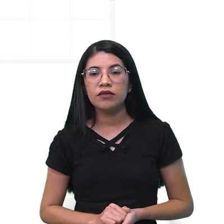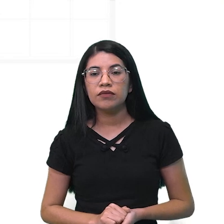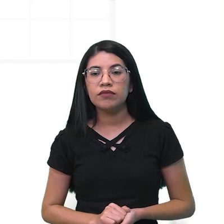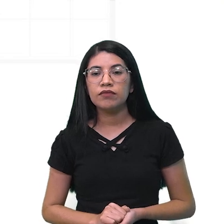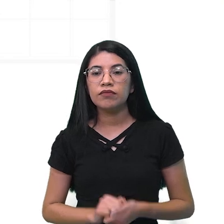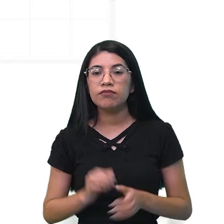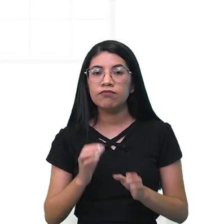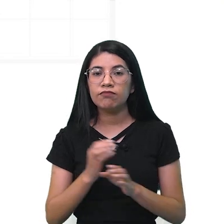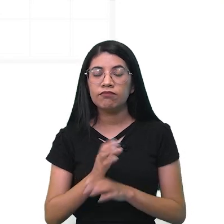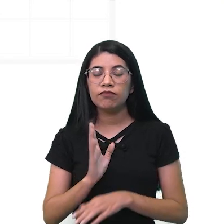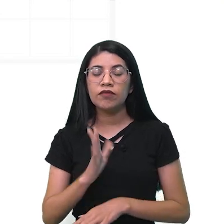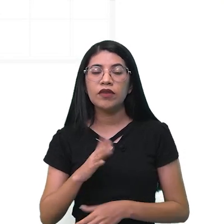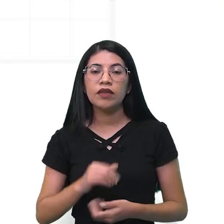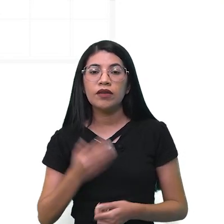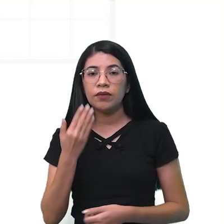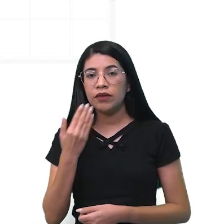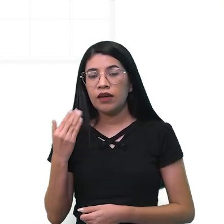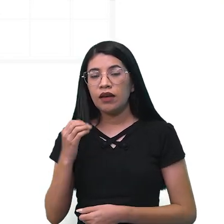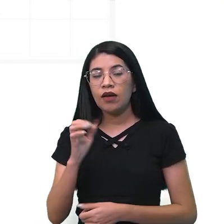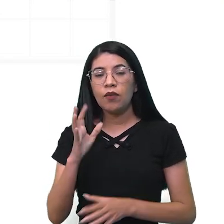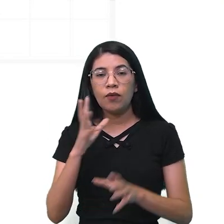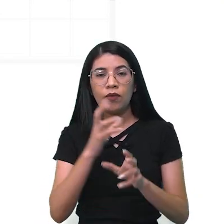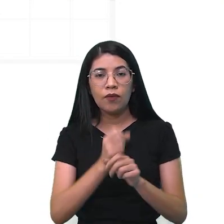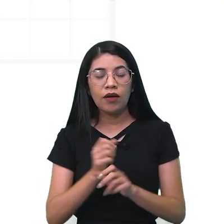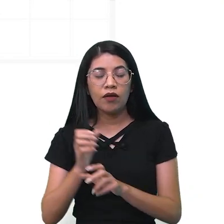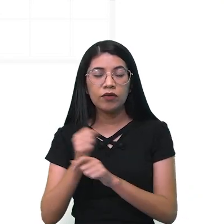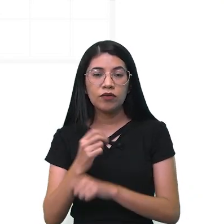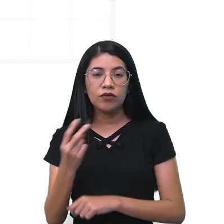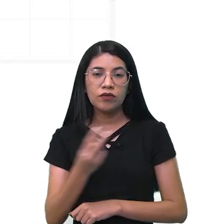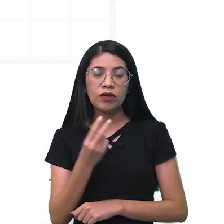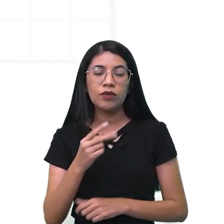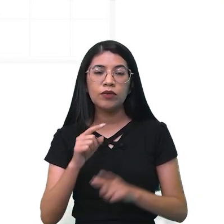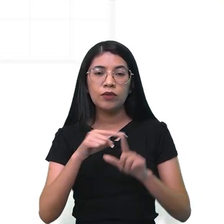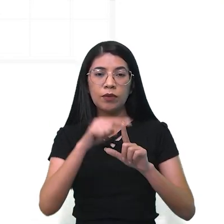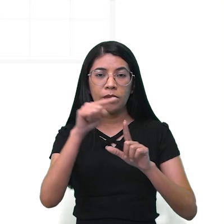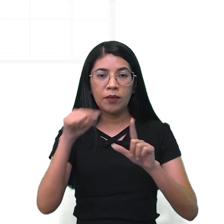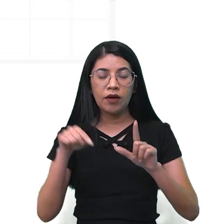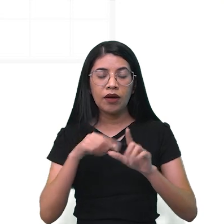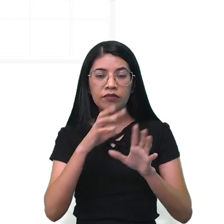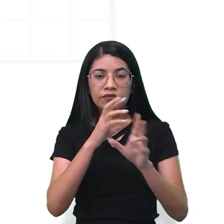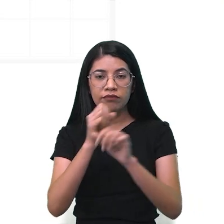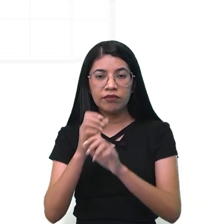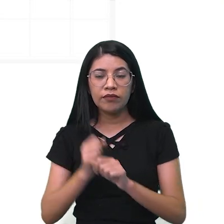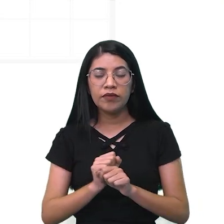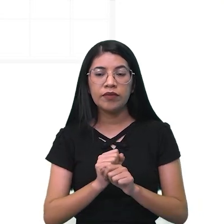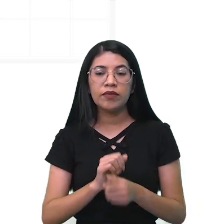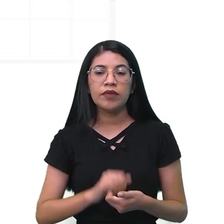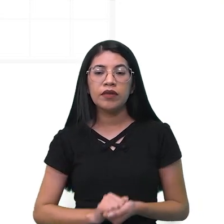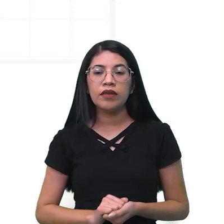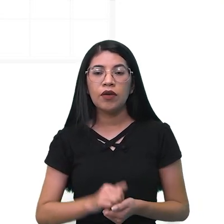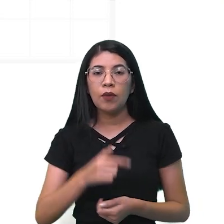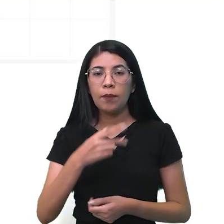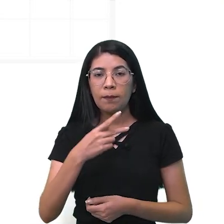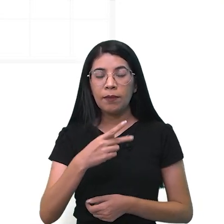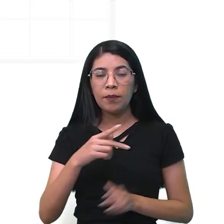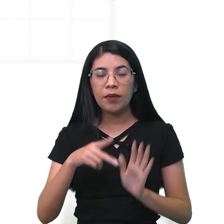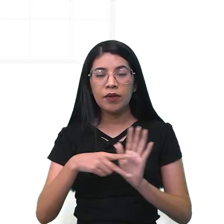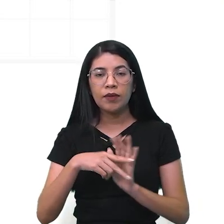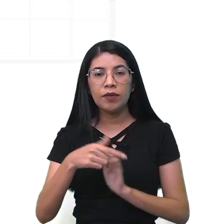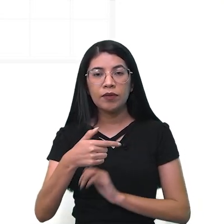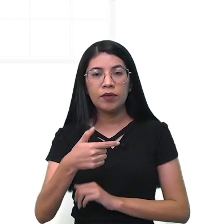Pronto. Aí está o perímetro. Então, o perímetro é igual a 17